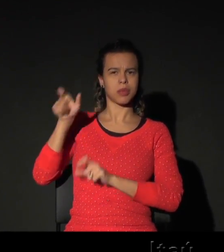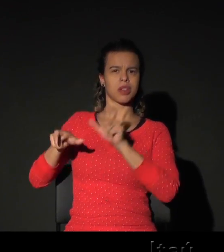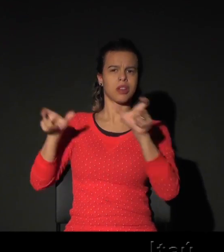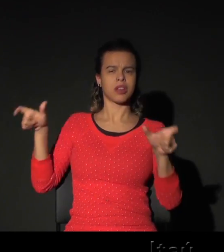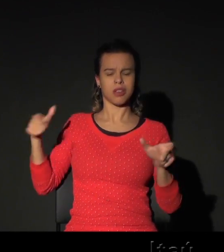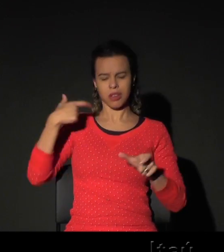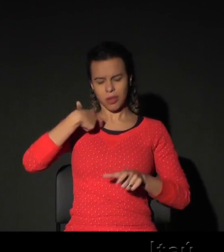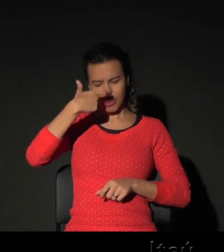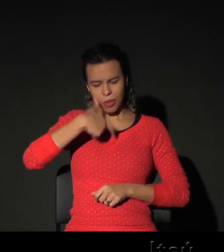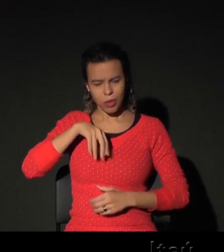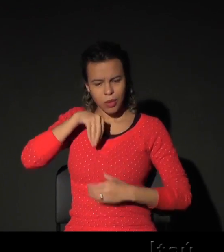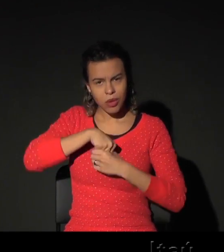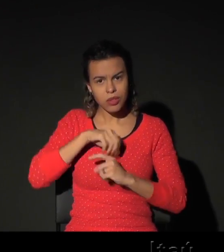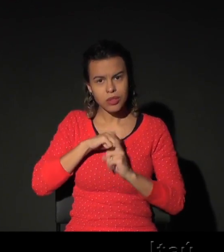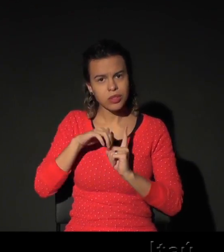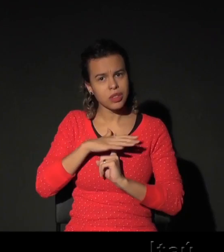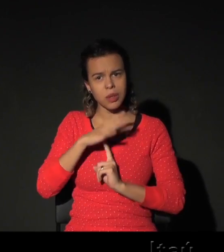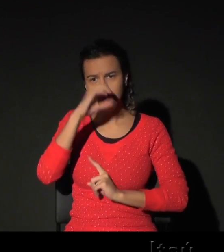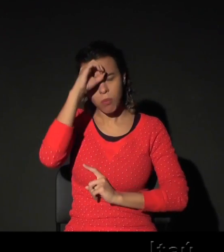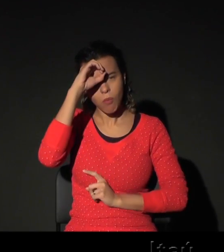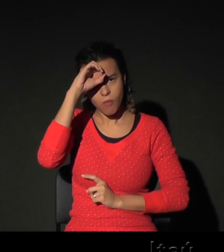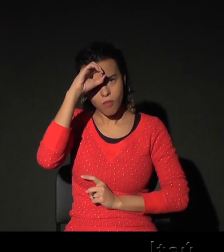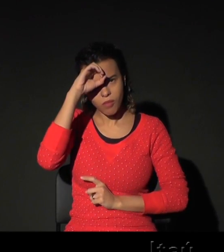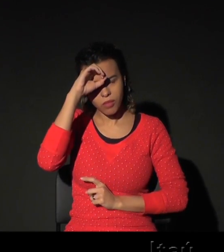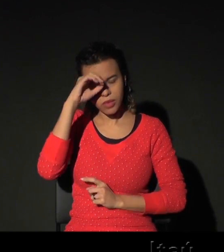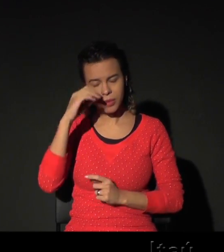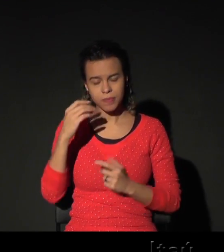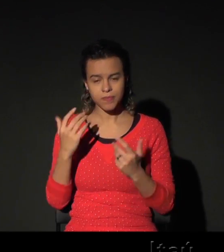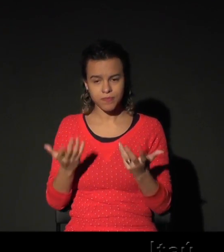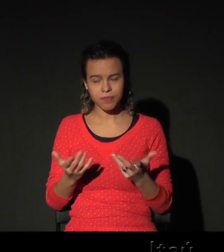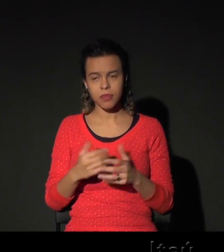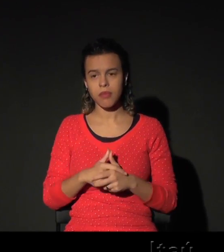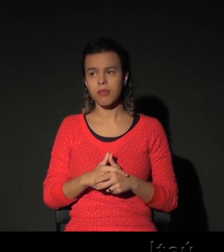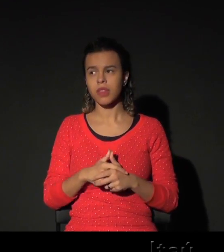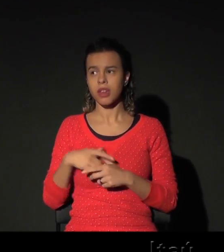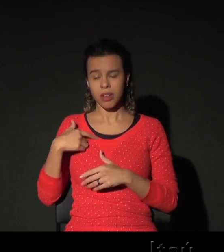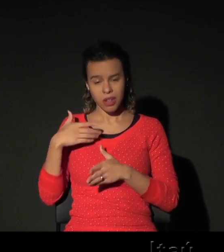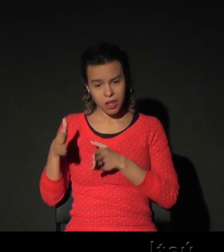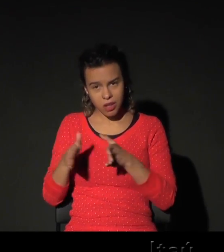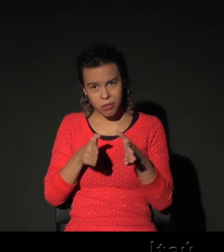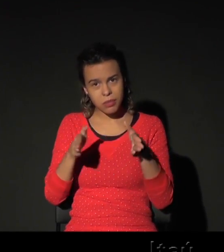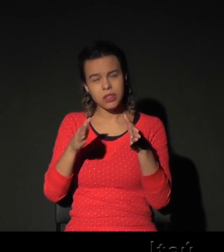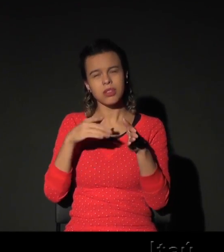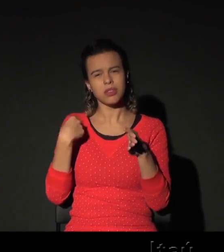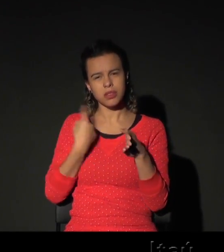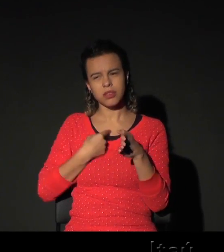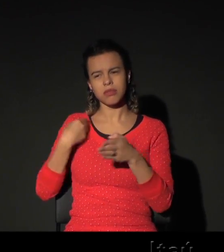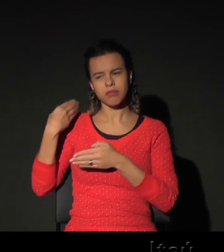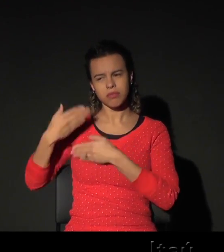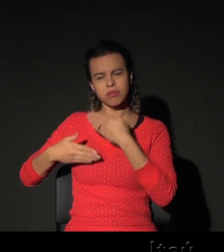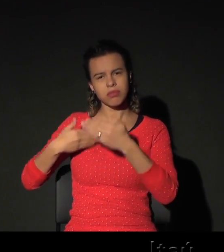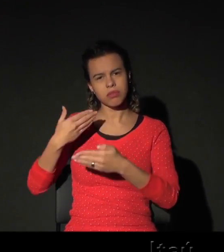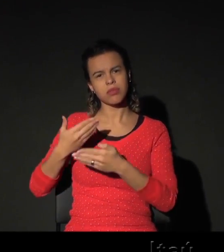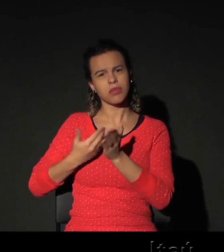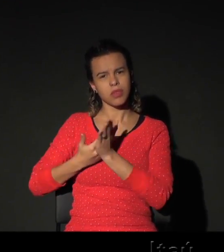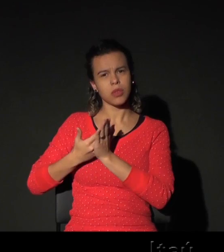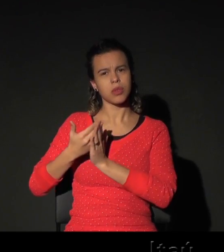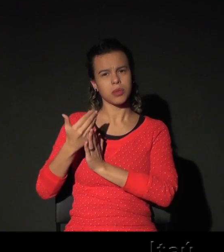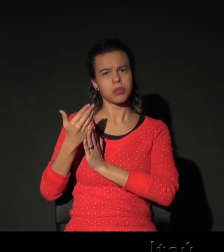sociedade e esse caminho a gente vem vem vem tendo já desde os